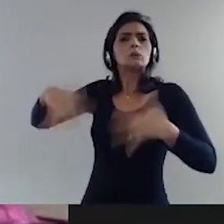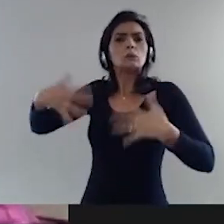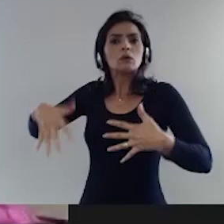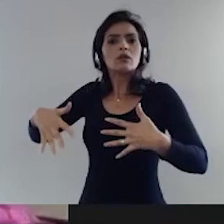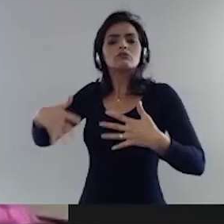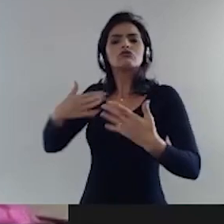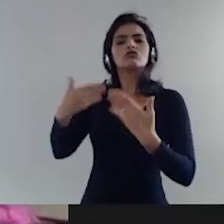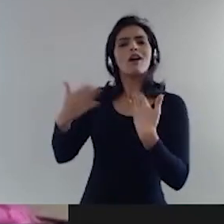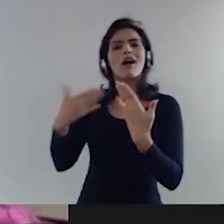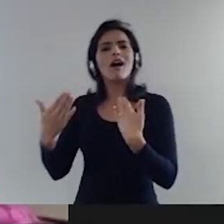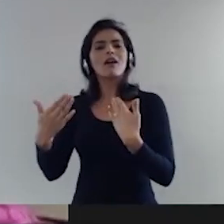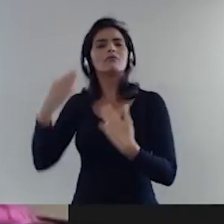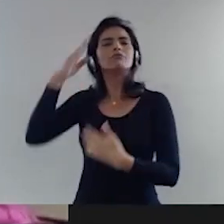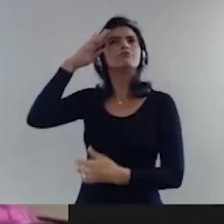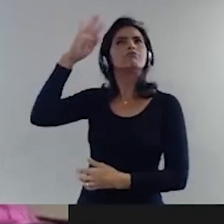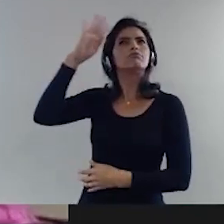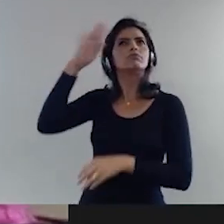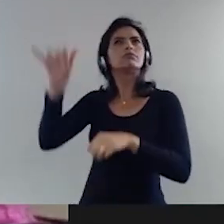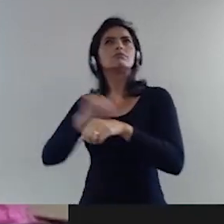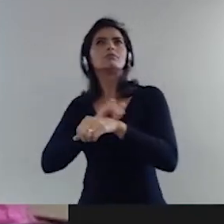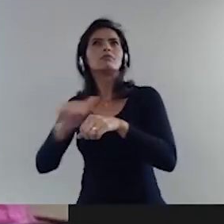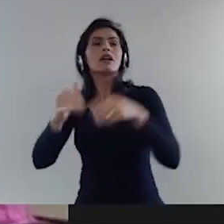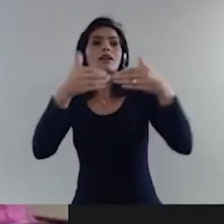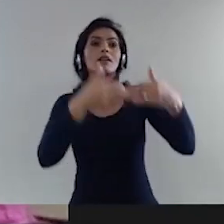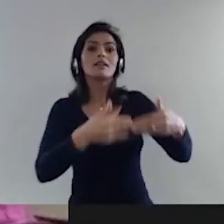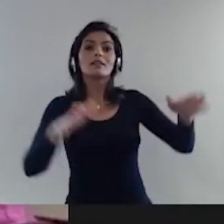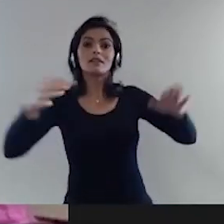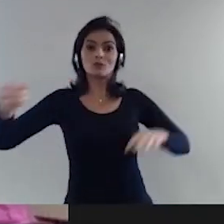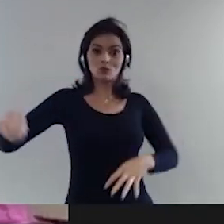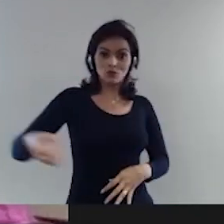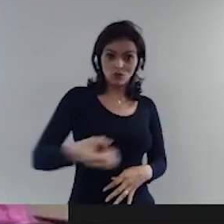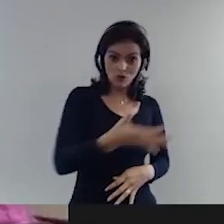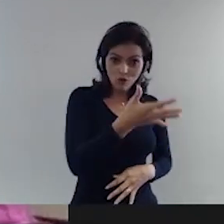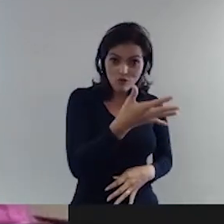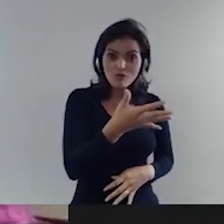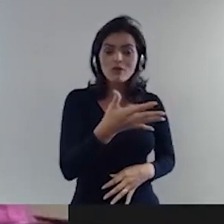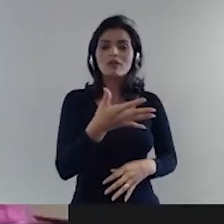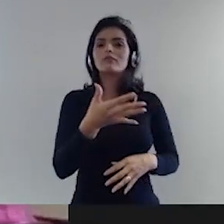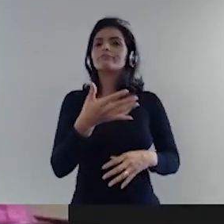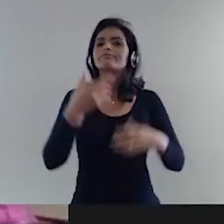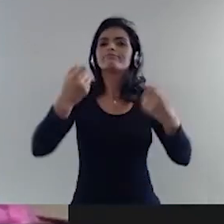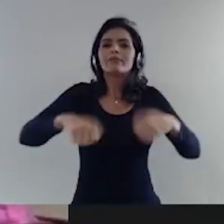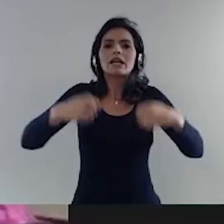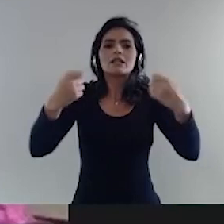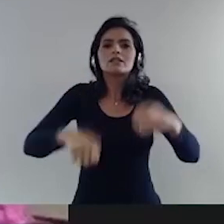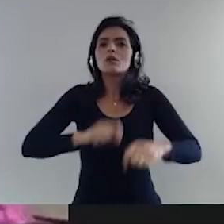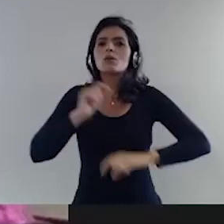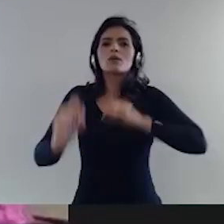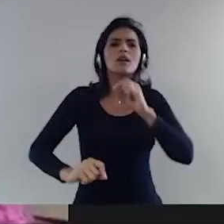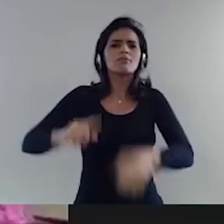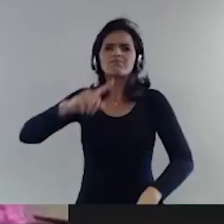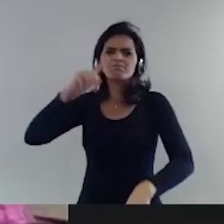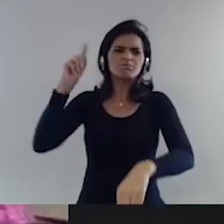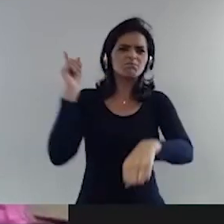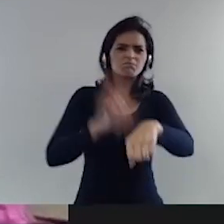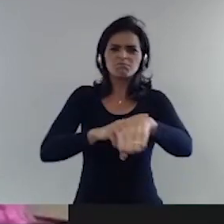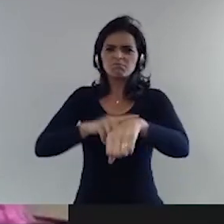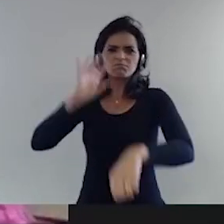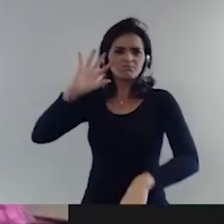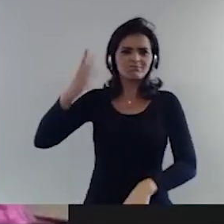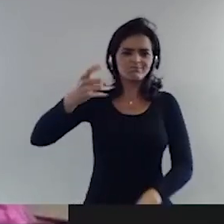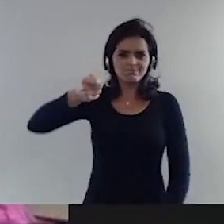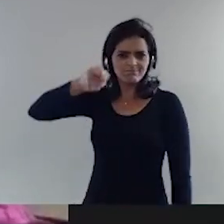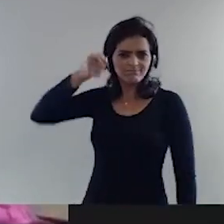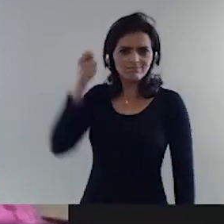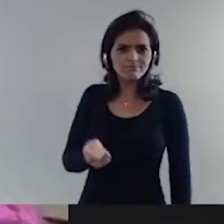reflexão, onde esse novo início só surge a partir de uma resposta crítica,